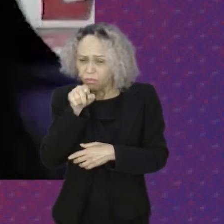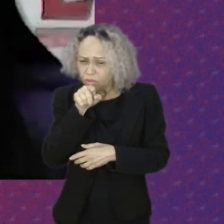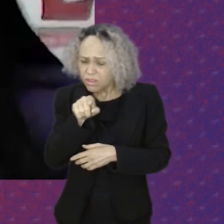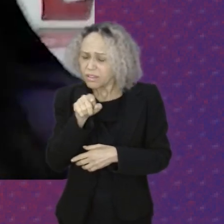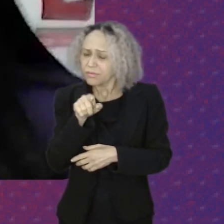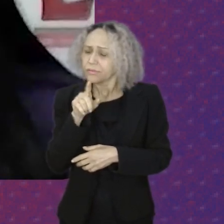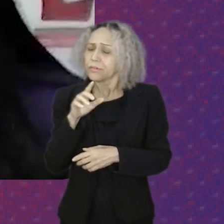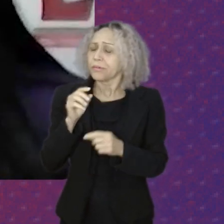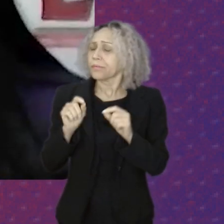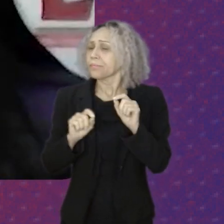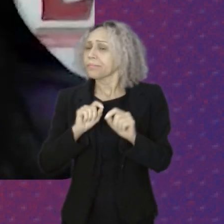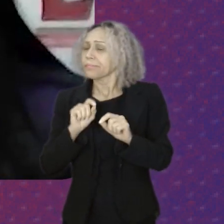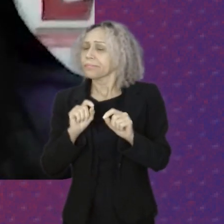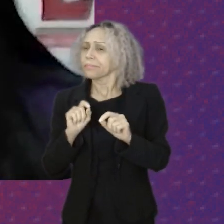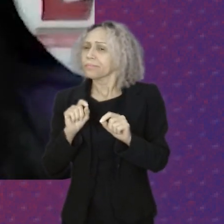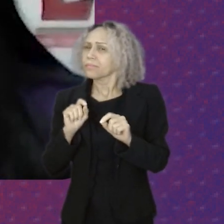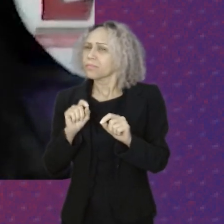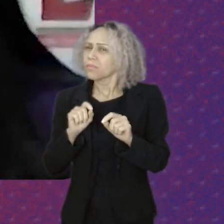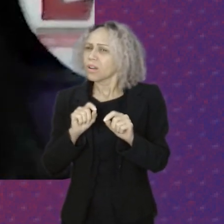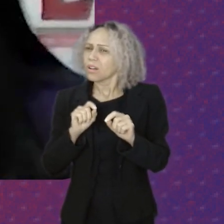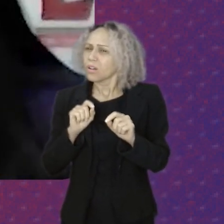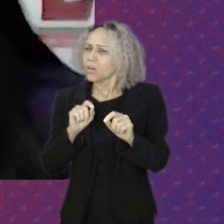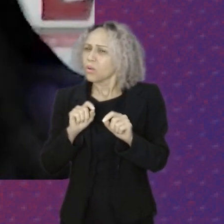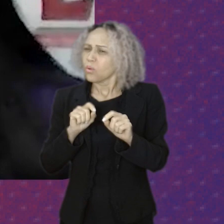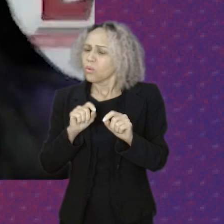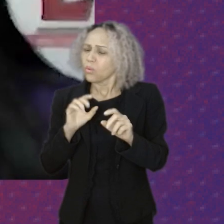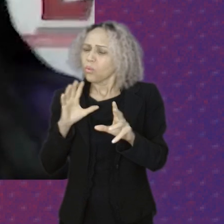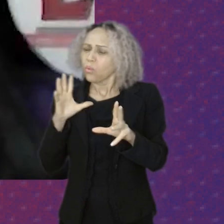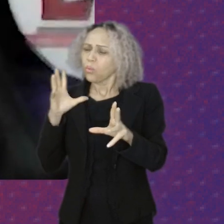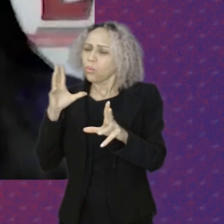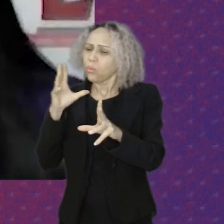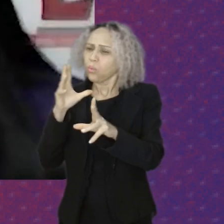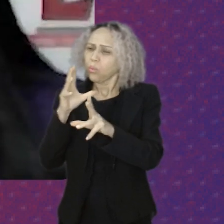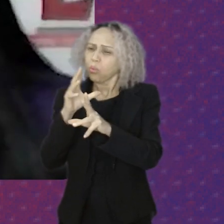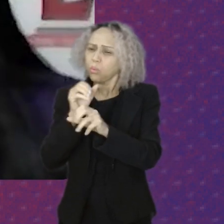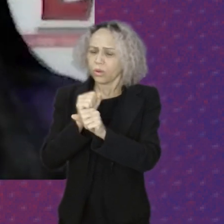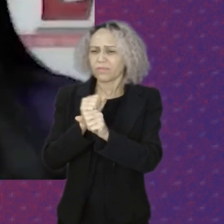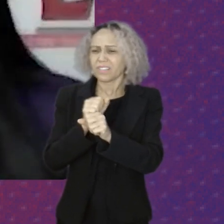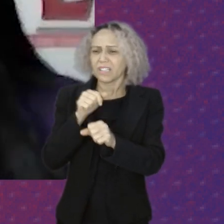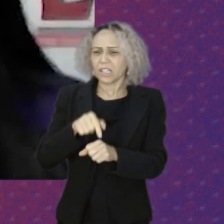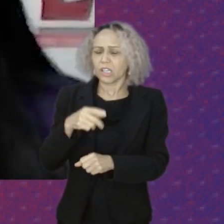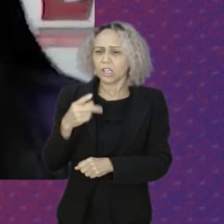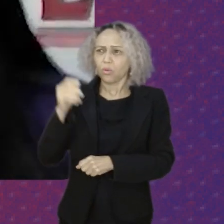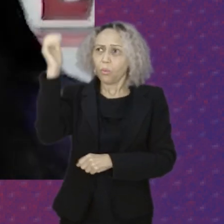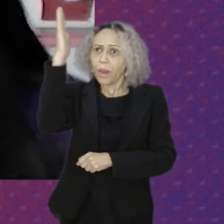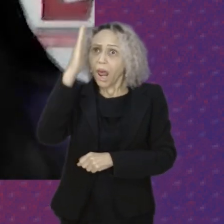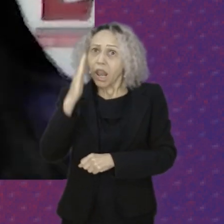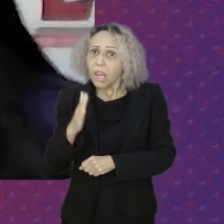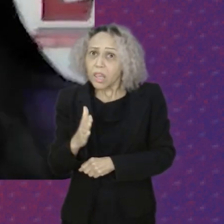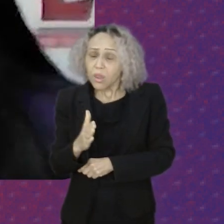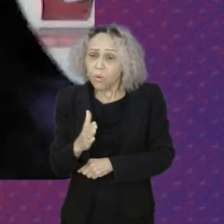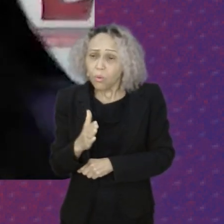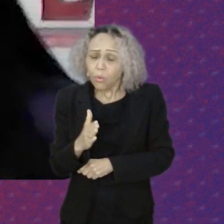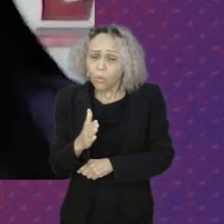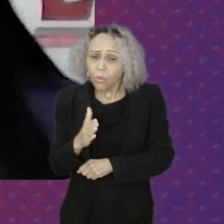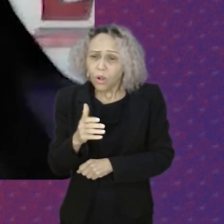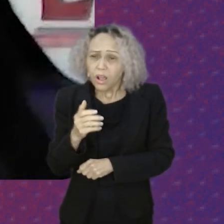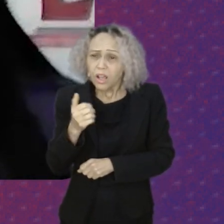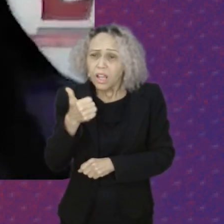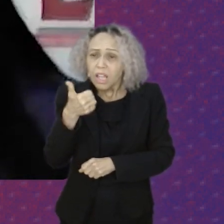temos mais de 10 milhões de pessoas analfabetas.